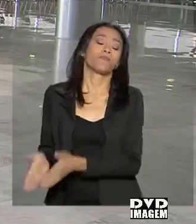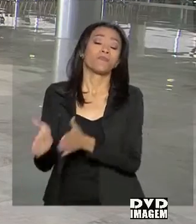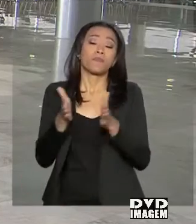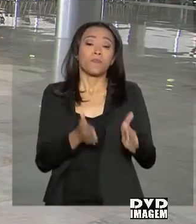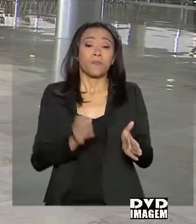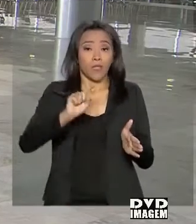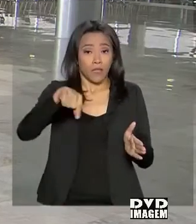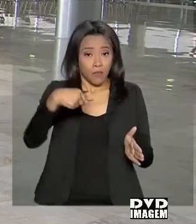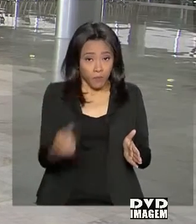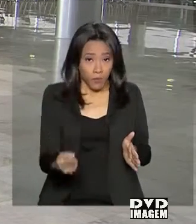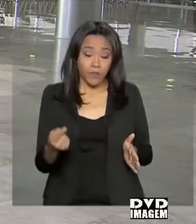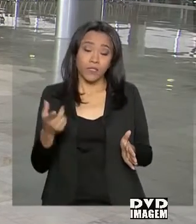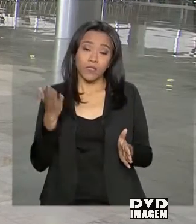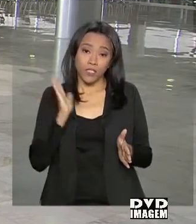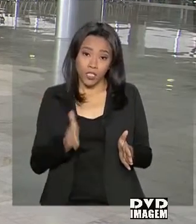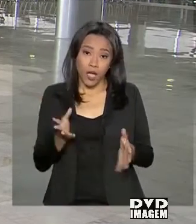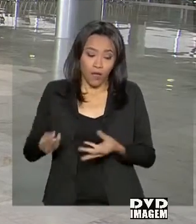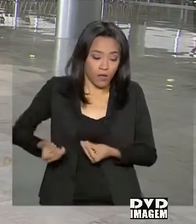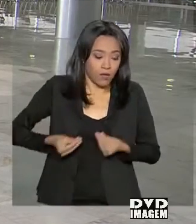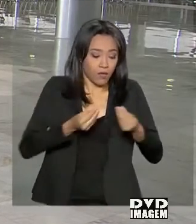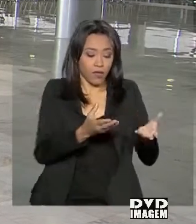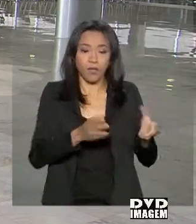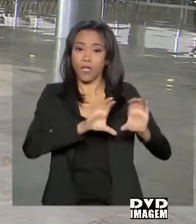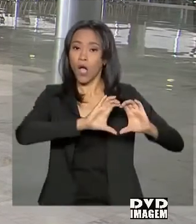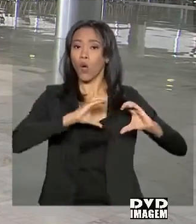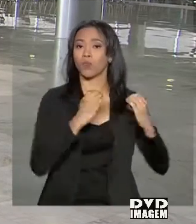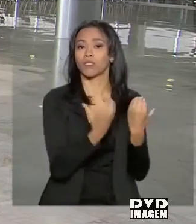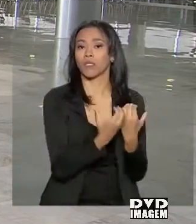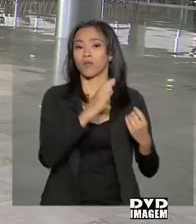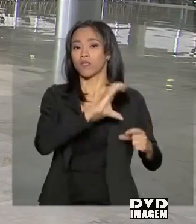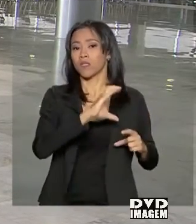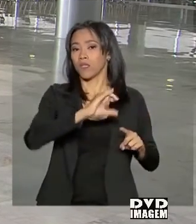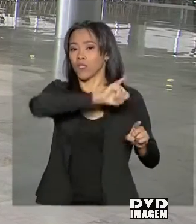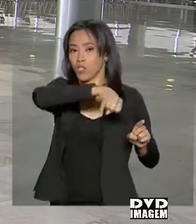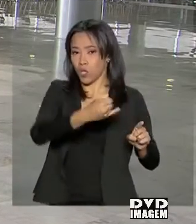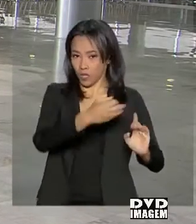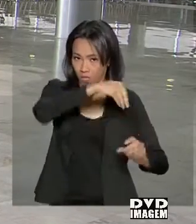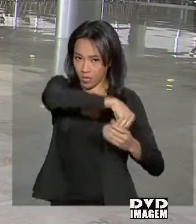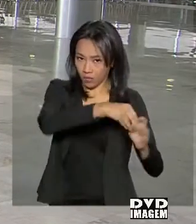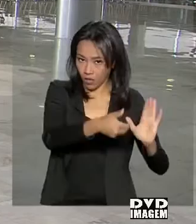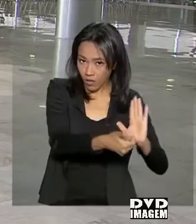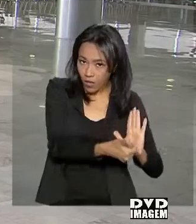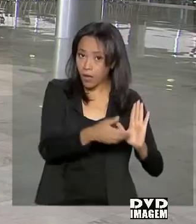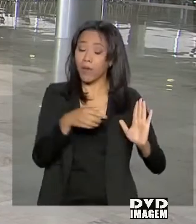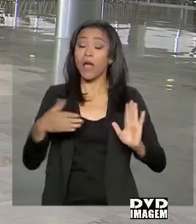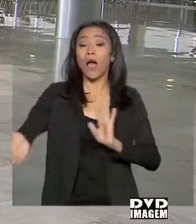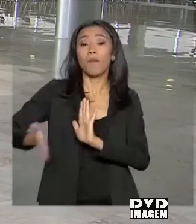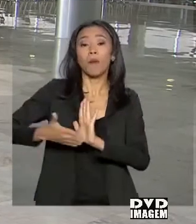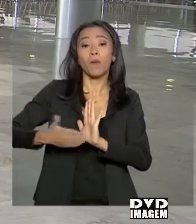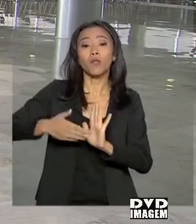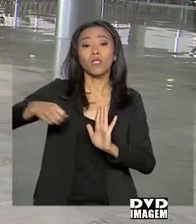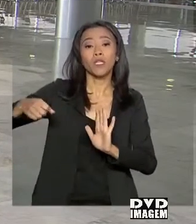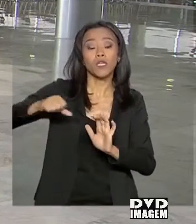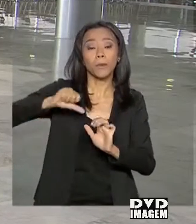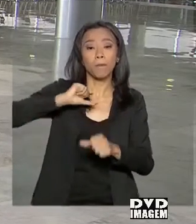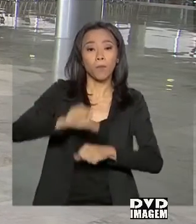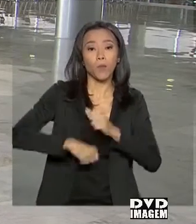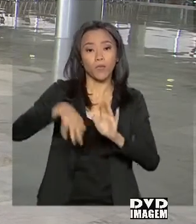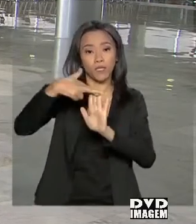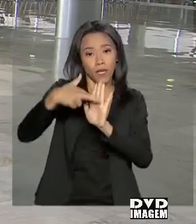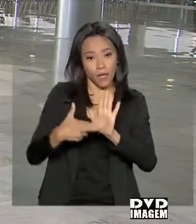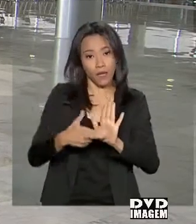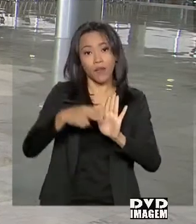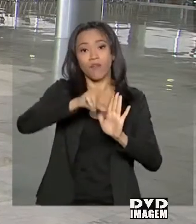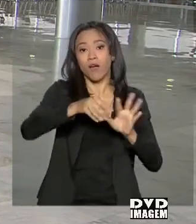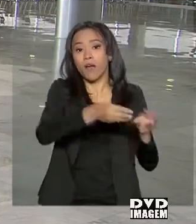Depois de passar pela Comissão de Constituição e Justiça, a proposta que muda as regras para se aposentar segue para